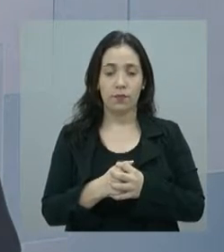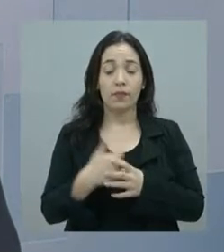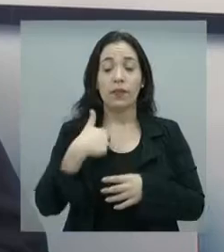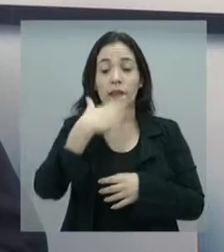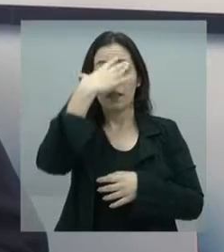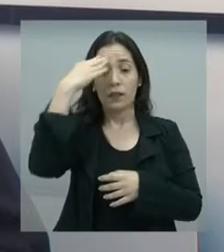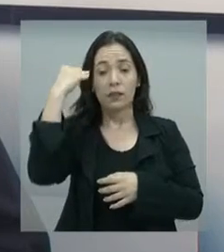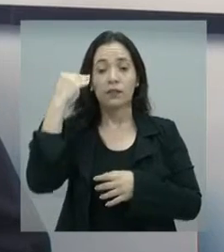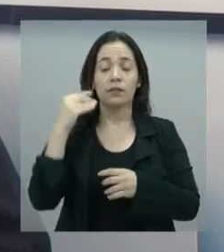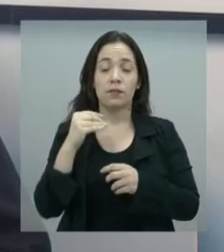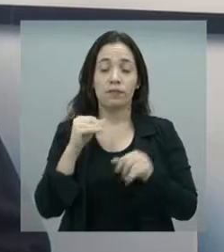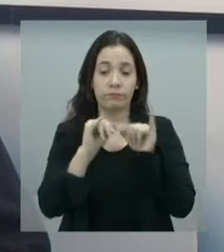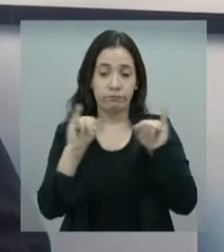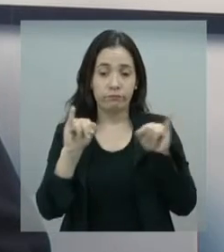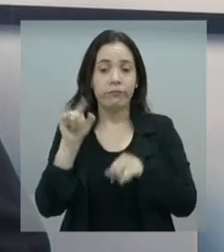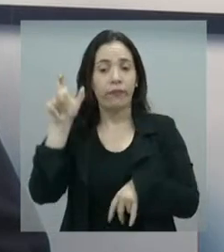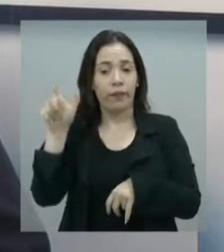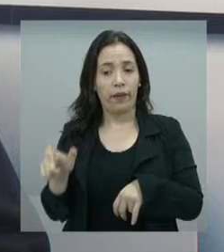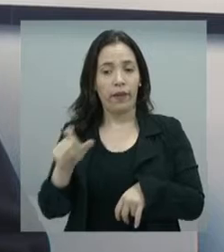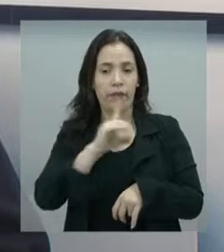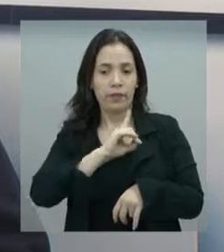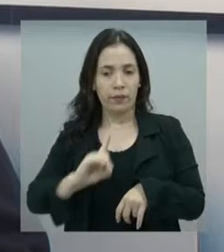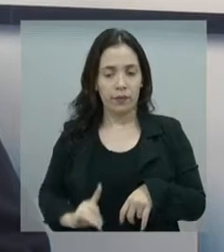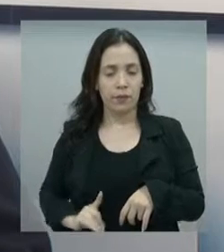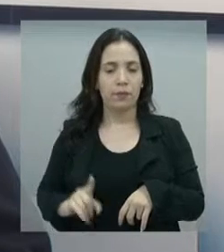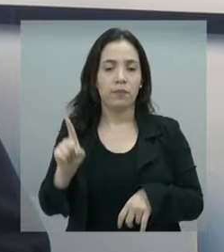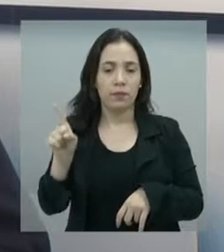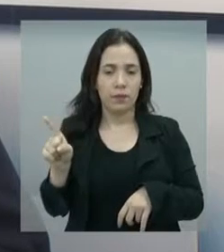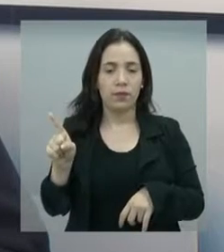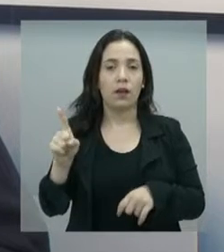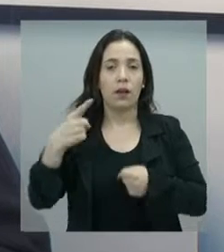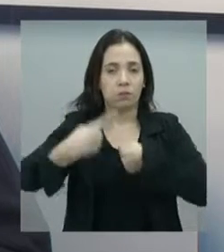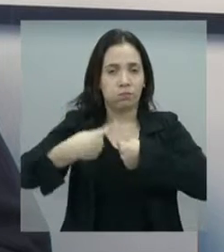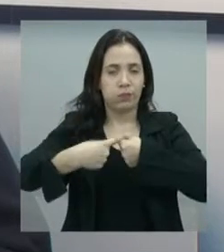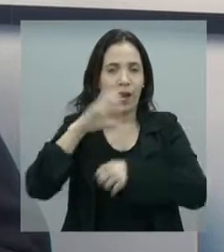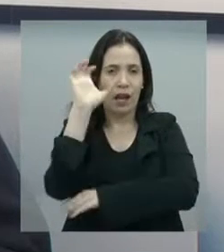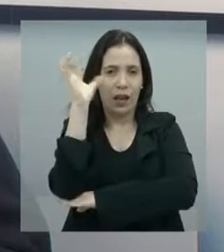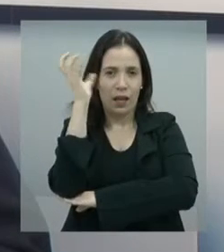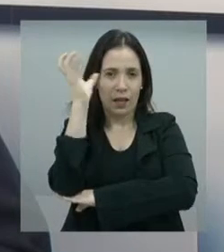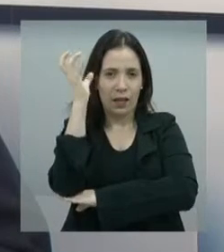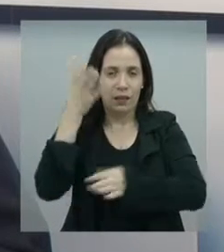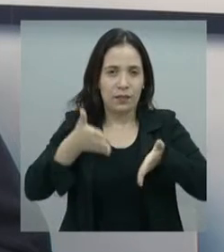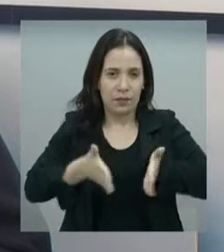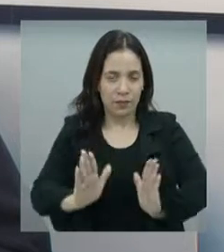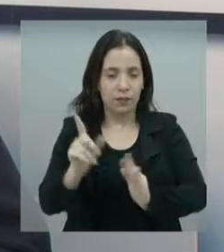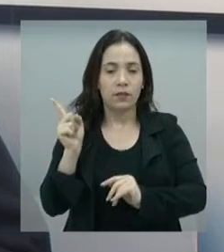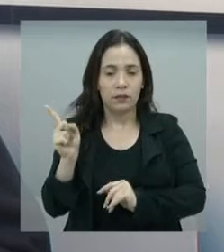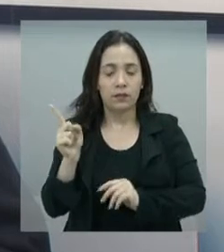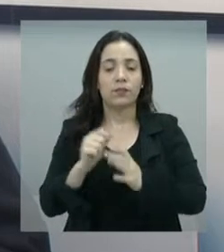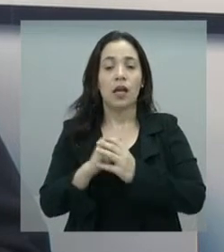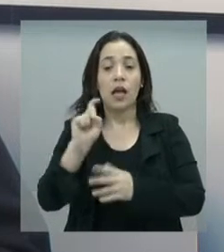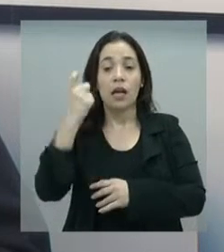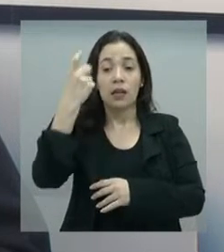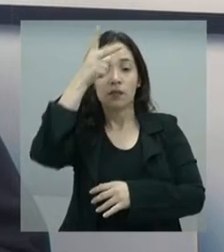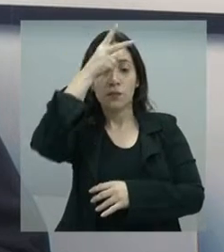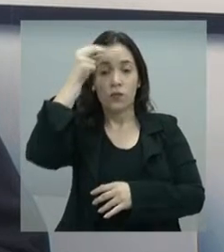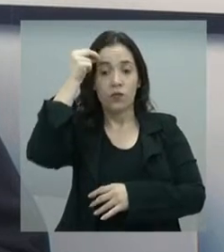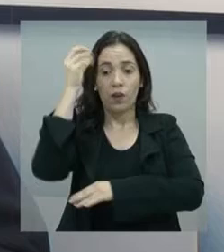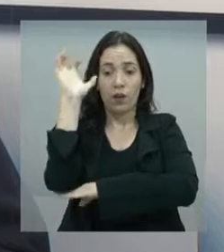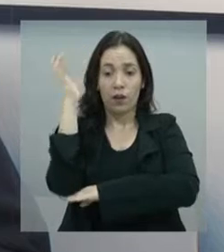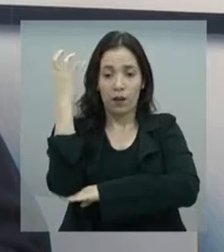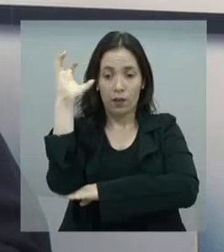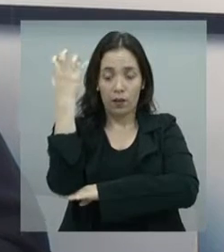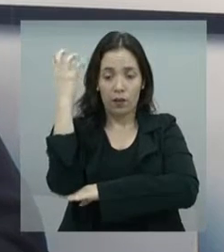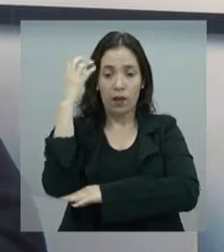falar aqui que o meu amigo deputado Cássio Felipe, ele é de Crateús e é ex-prefeito de Crateús. A pergunta que eu vou fazer aqui tem